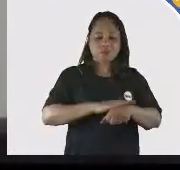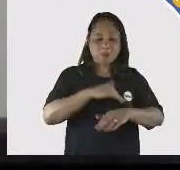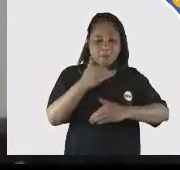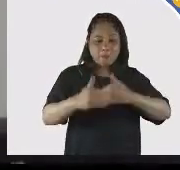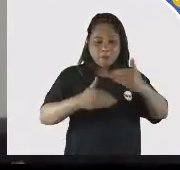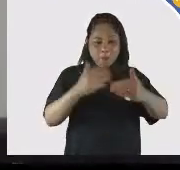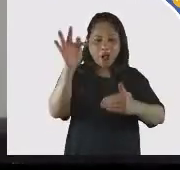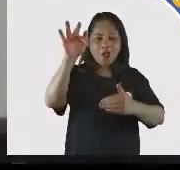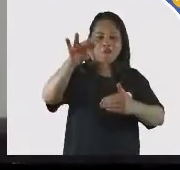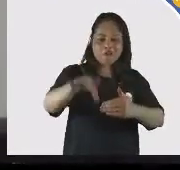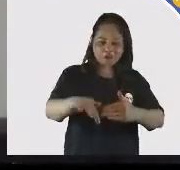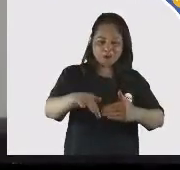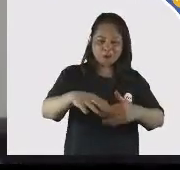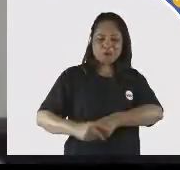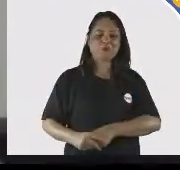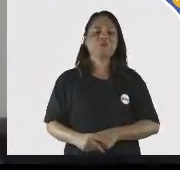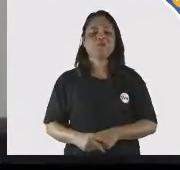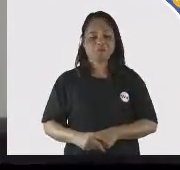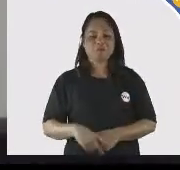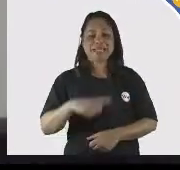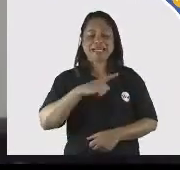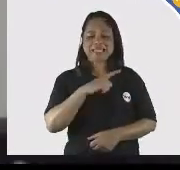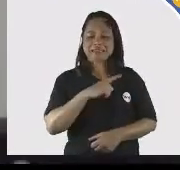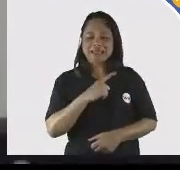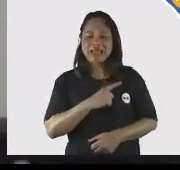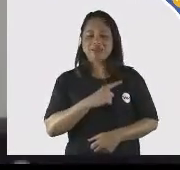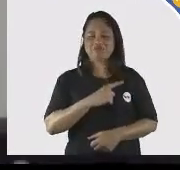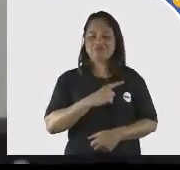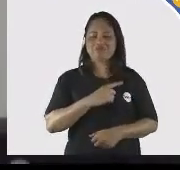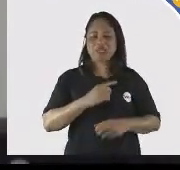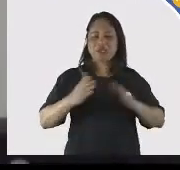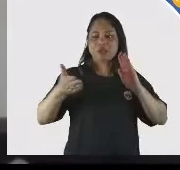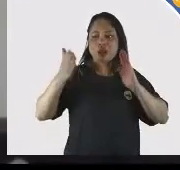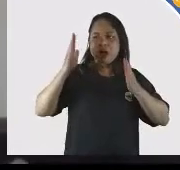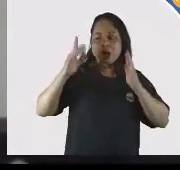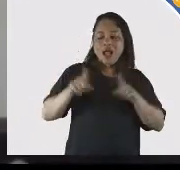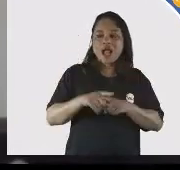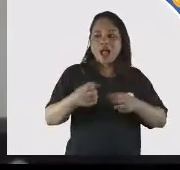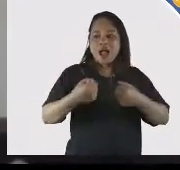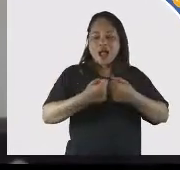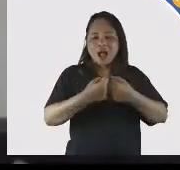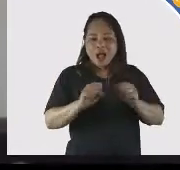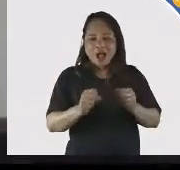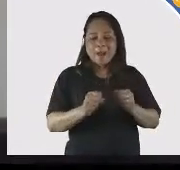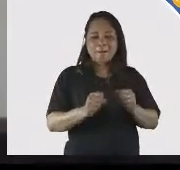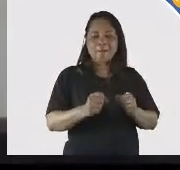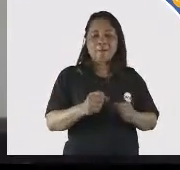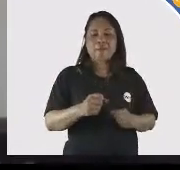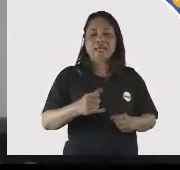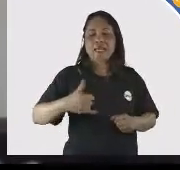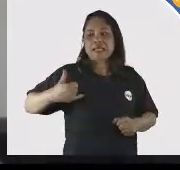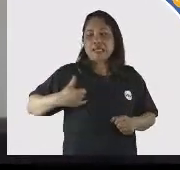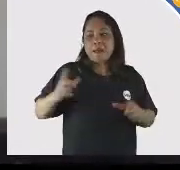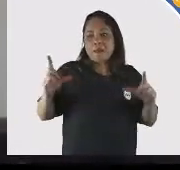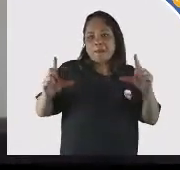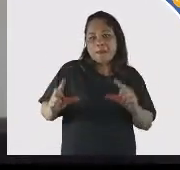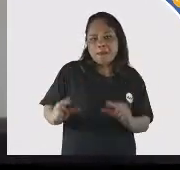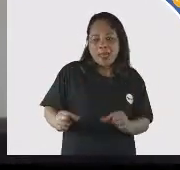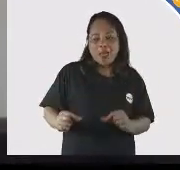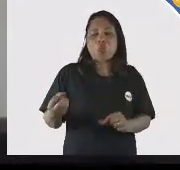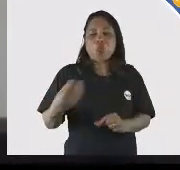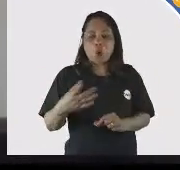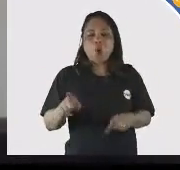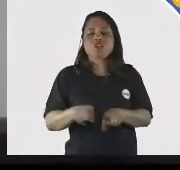imagina pro futuro não só de ter uma Frota com idade média menor mas também ao mesmo tempo que a gente possa introduzir veículos mais